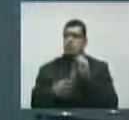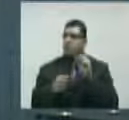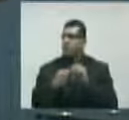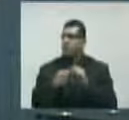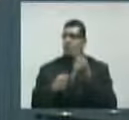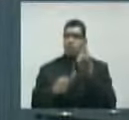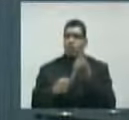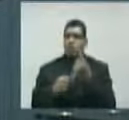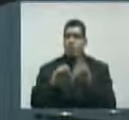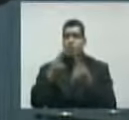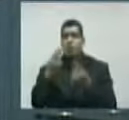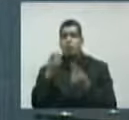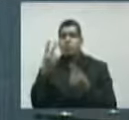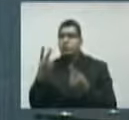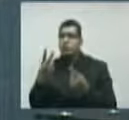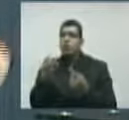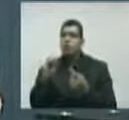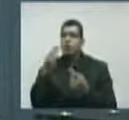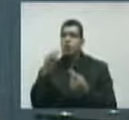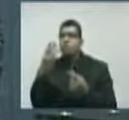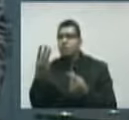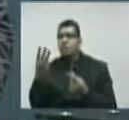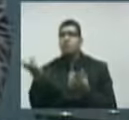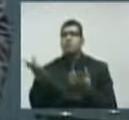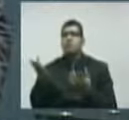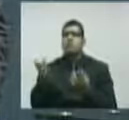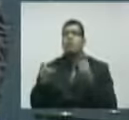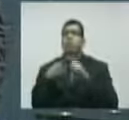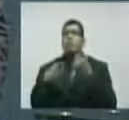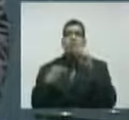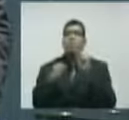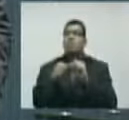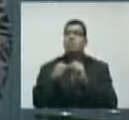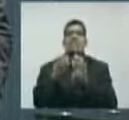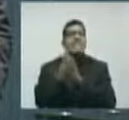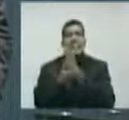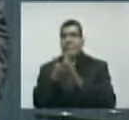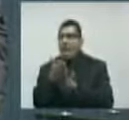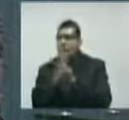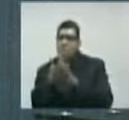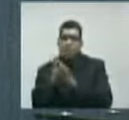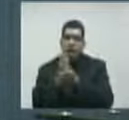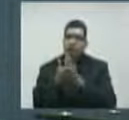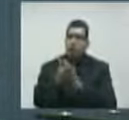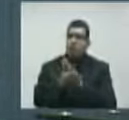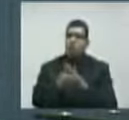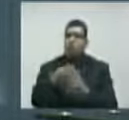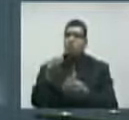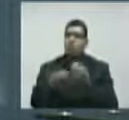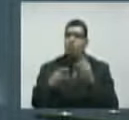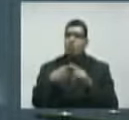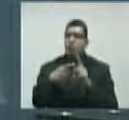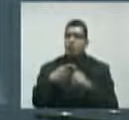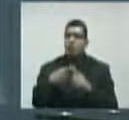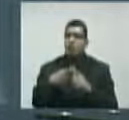fez uma, ou 2, ou 3. Ele não fez nenhuma.